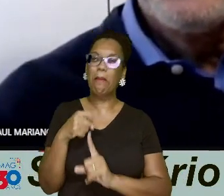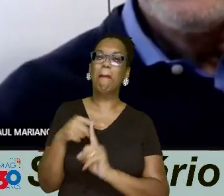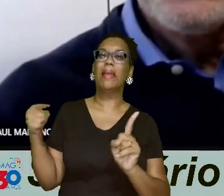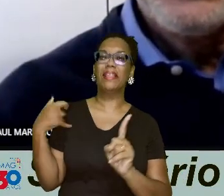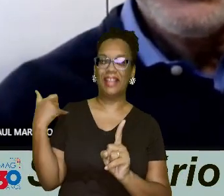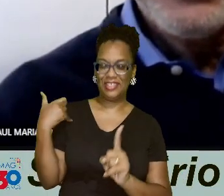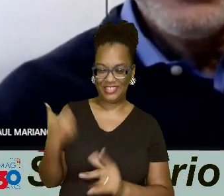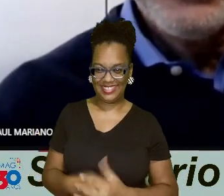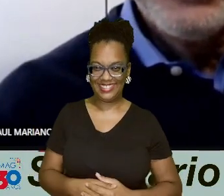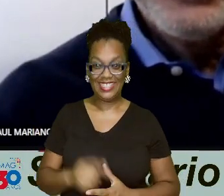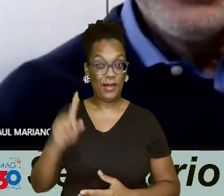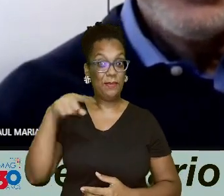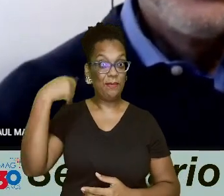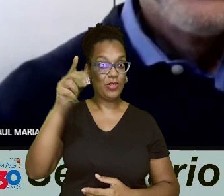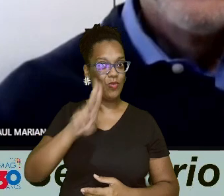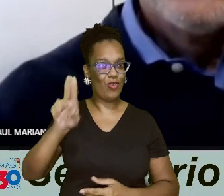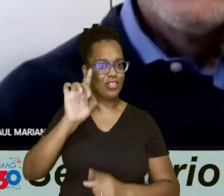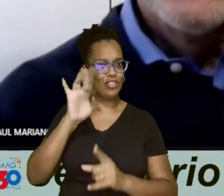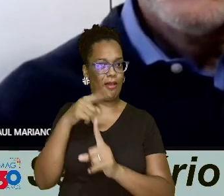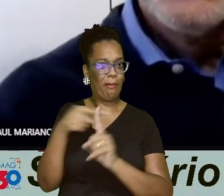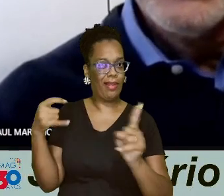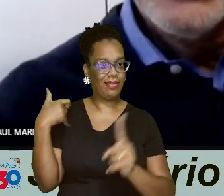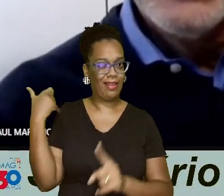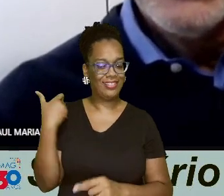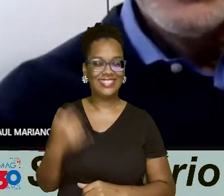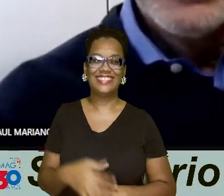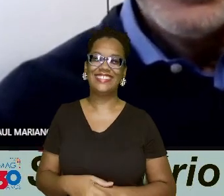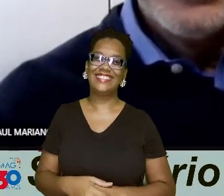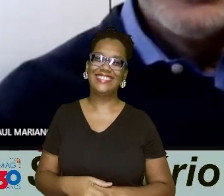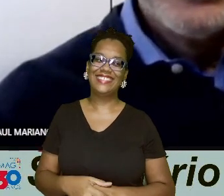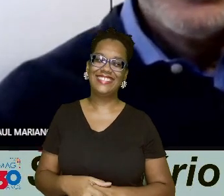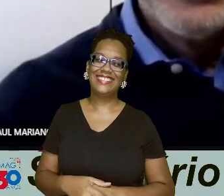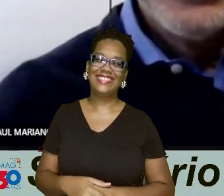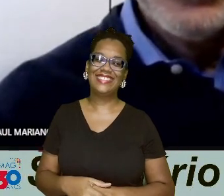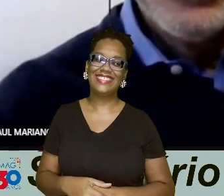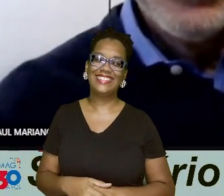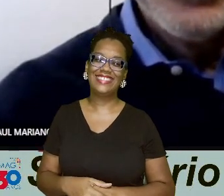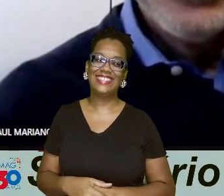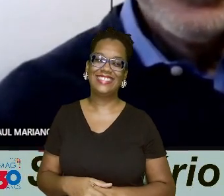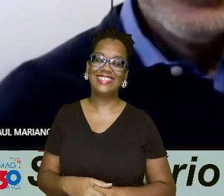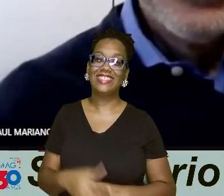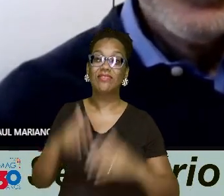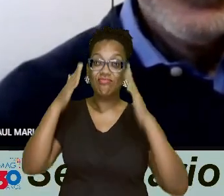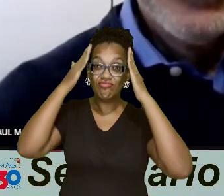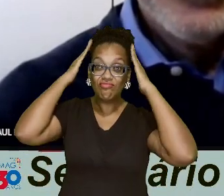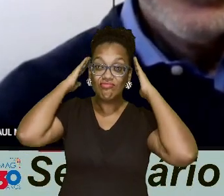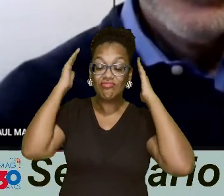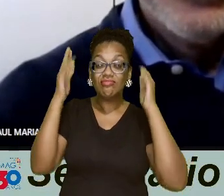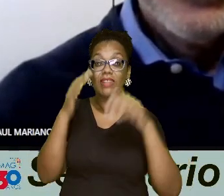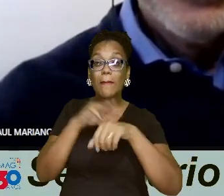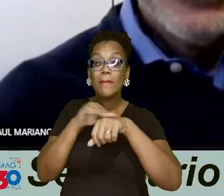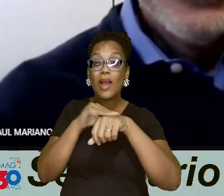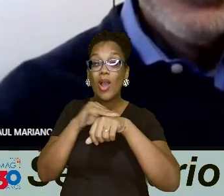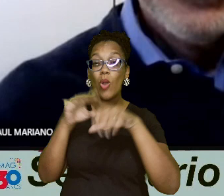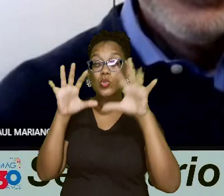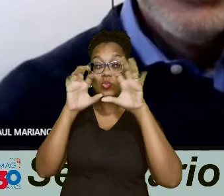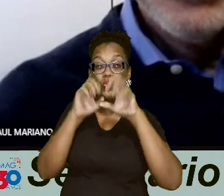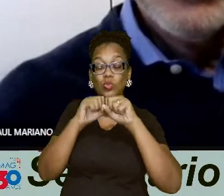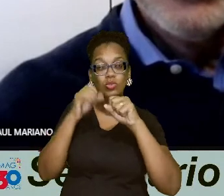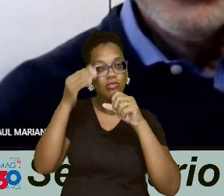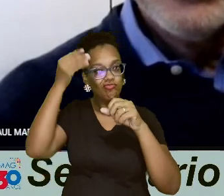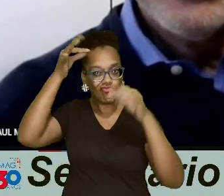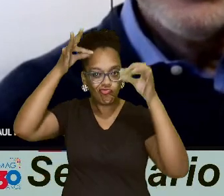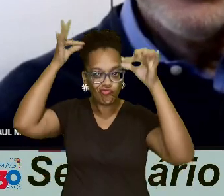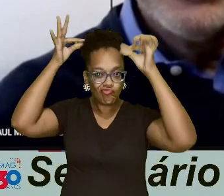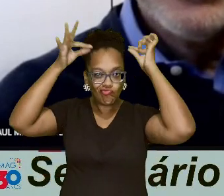Na próxima, vou usar só a meia idade. Mas cabelos castanhos, escuros, que os grisalhos estão